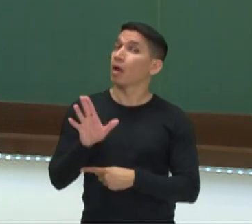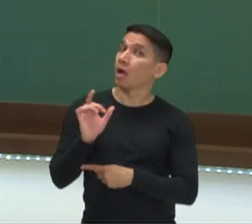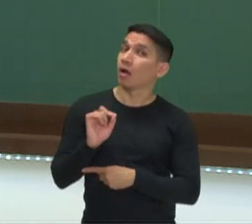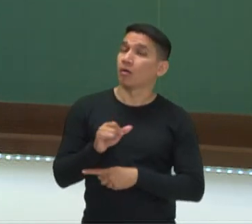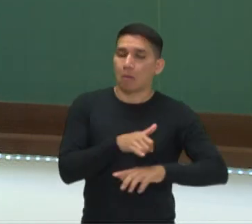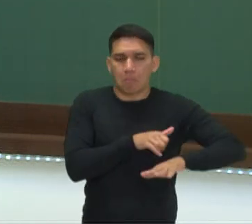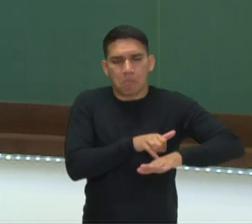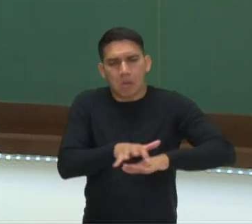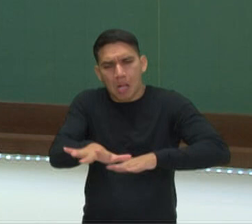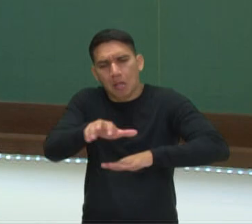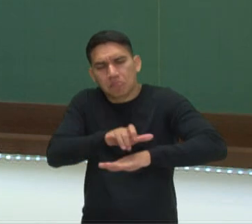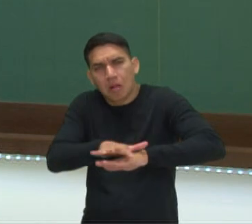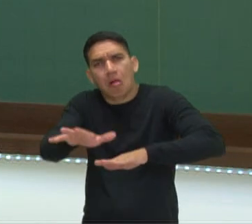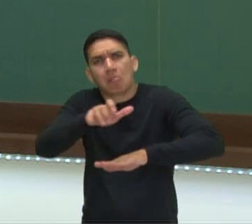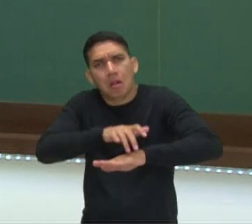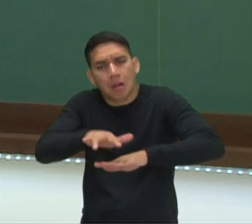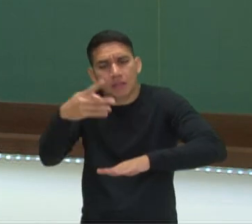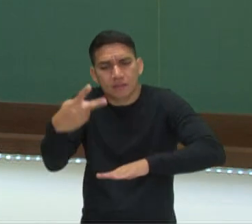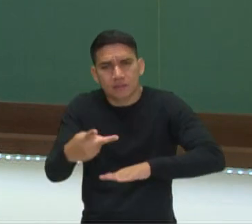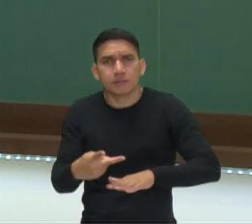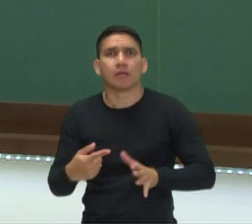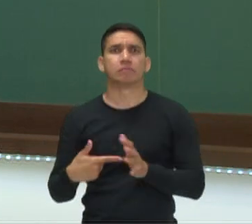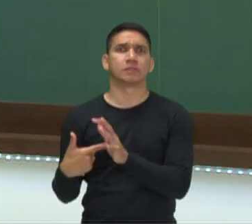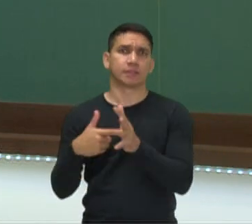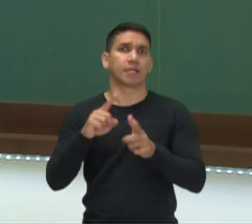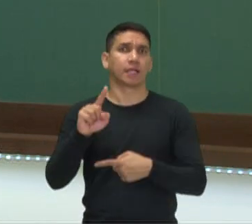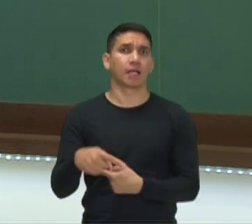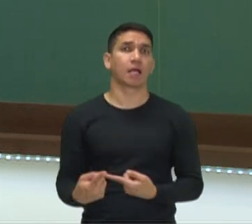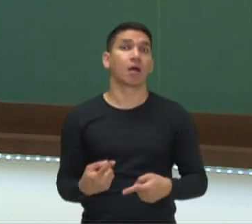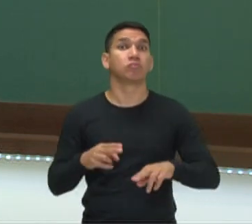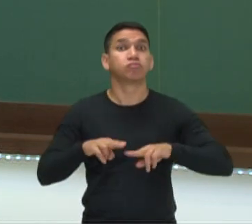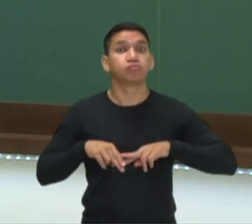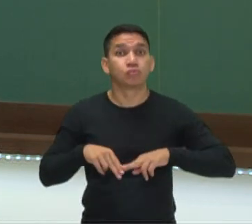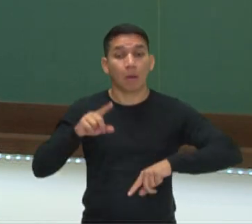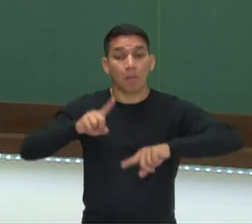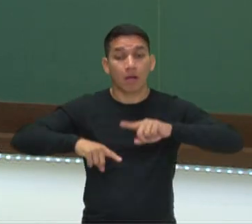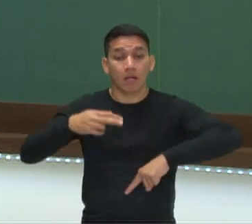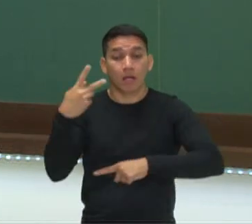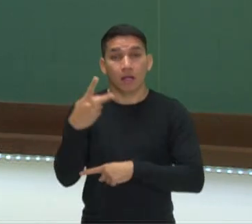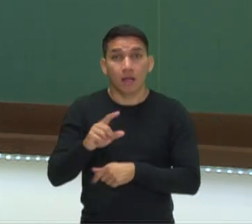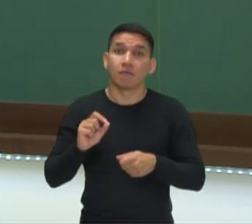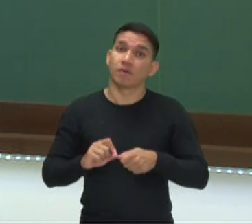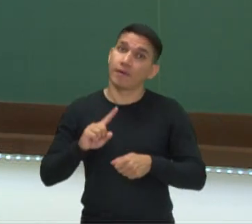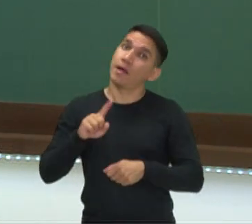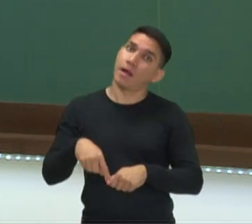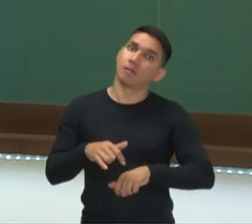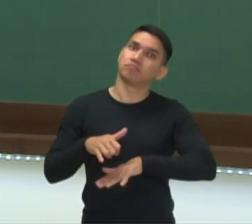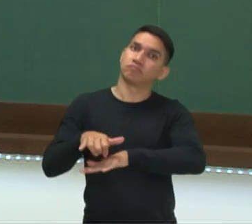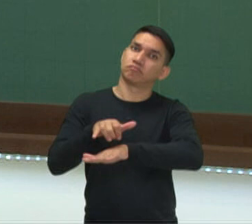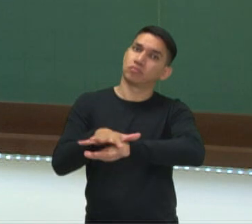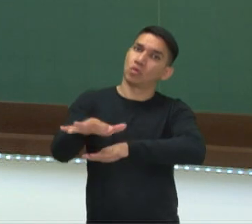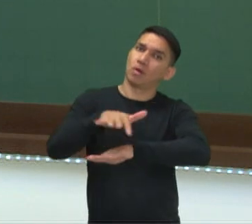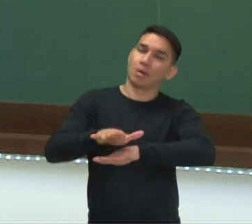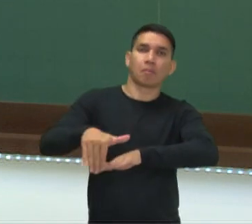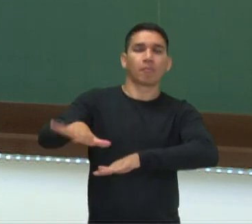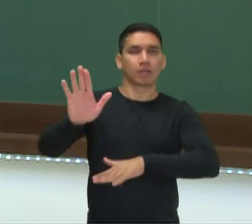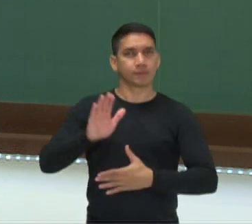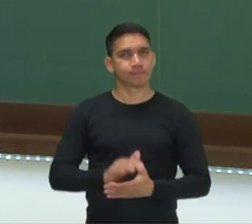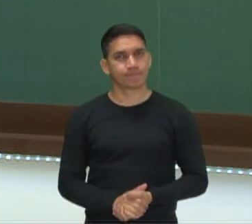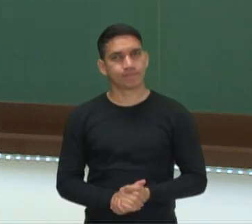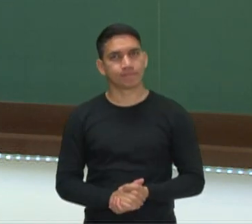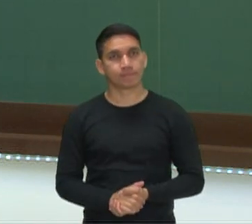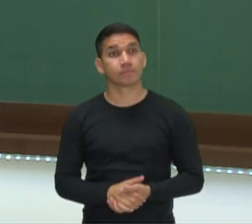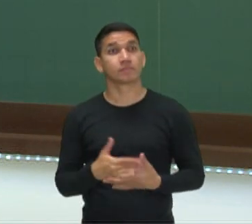material mais condutora a máquina é. Quer dizer que o material que a máquina é feita é um material mais condutor. Tudo bem?